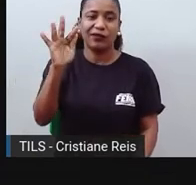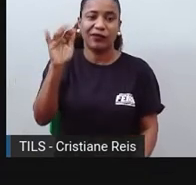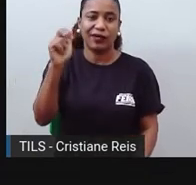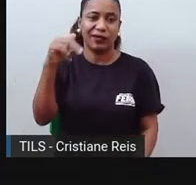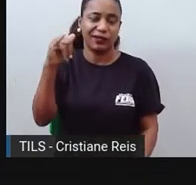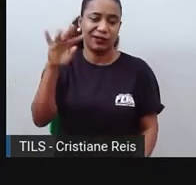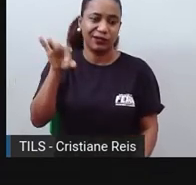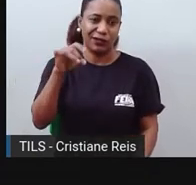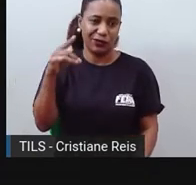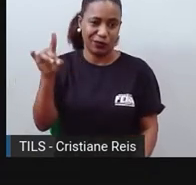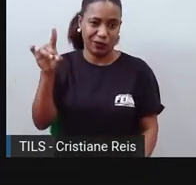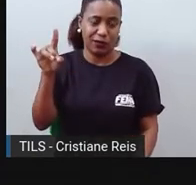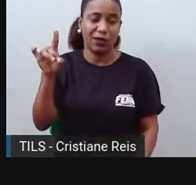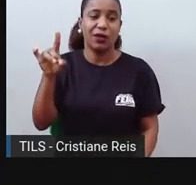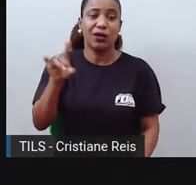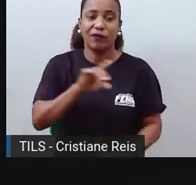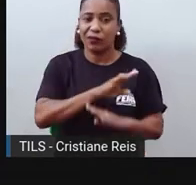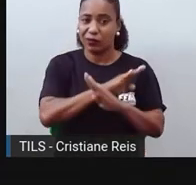os Estados Unidos,